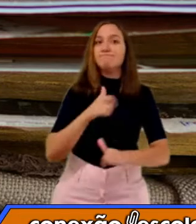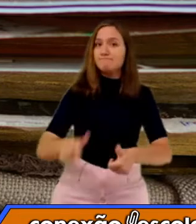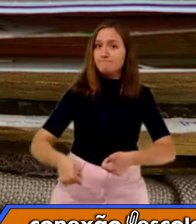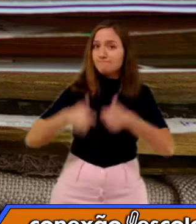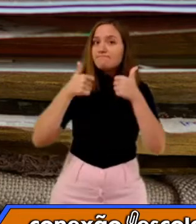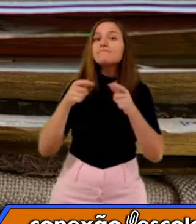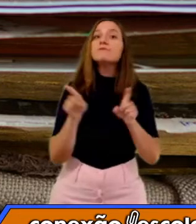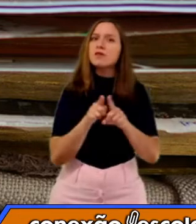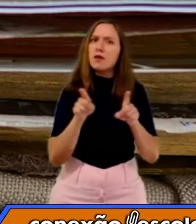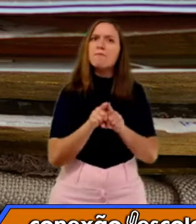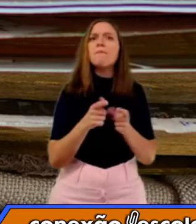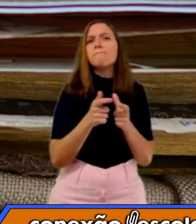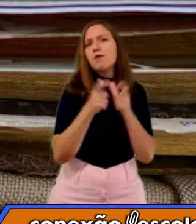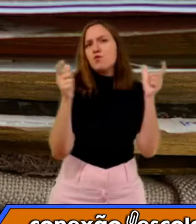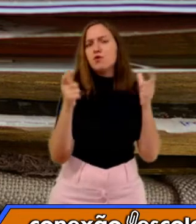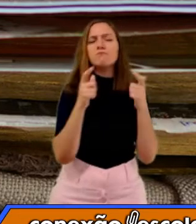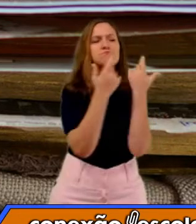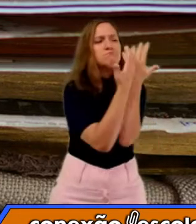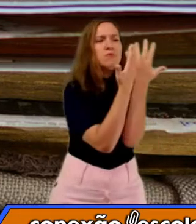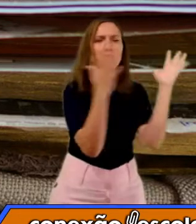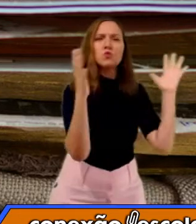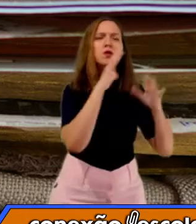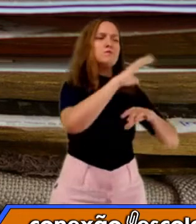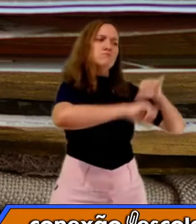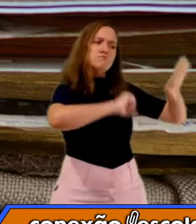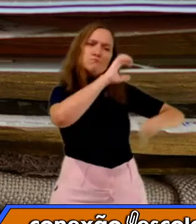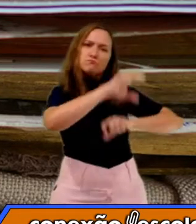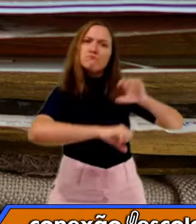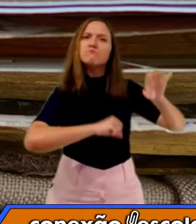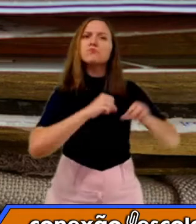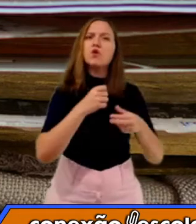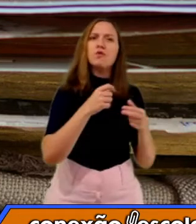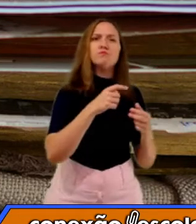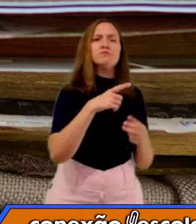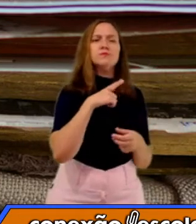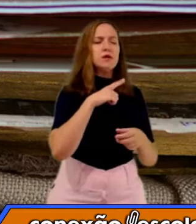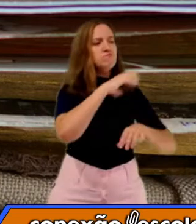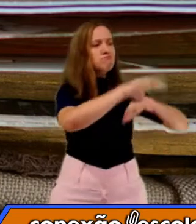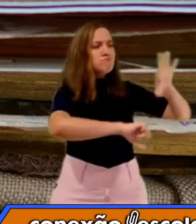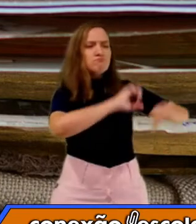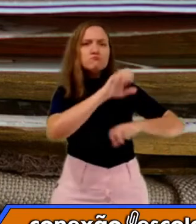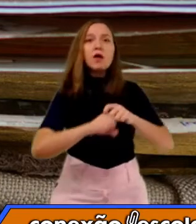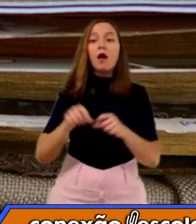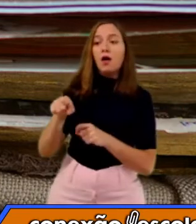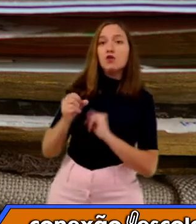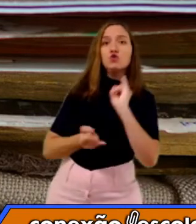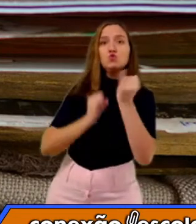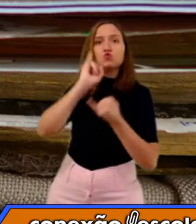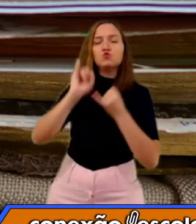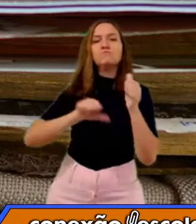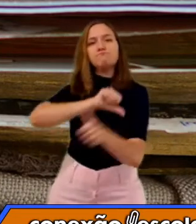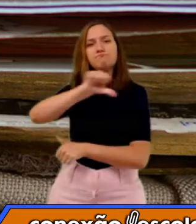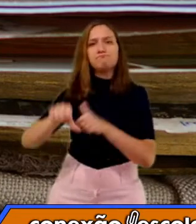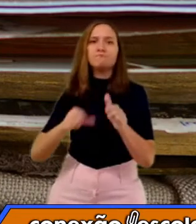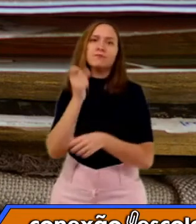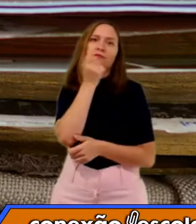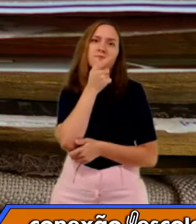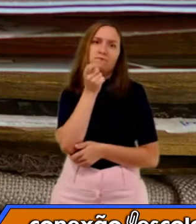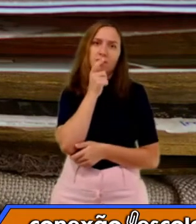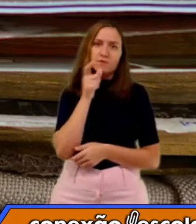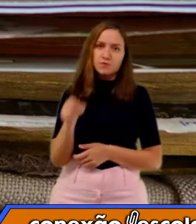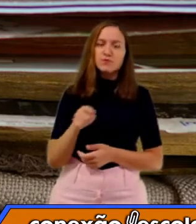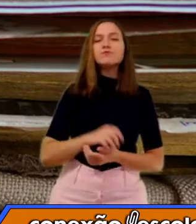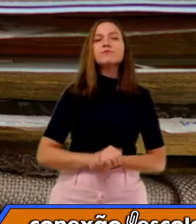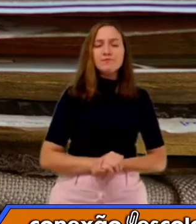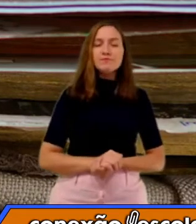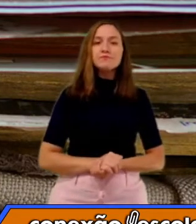tirados lá da natureza, das plantas, e são industrializados. Quando a gente falou